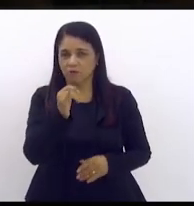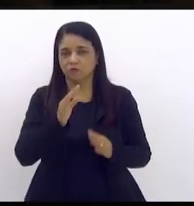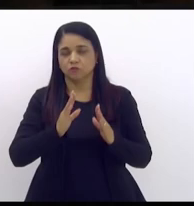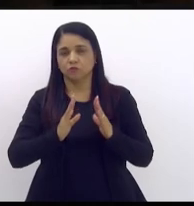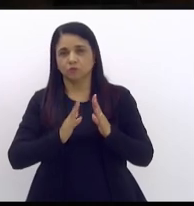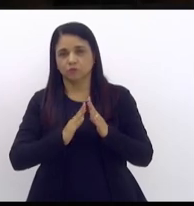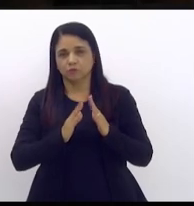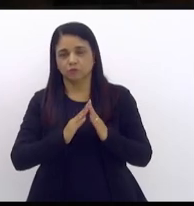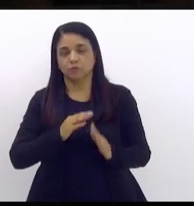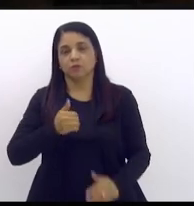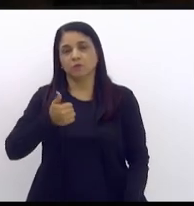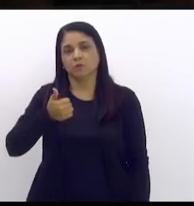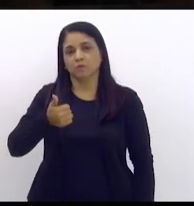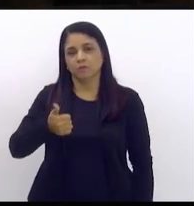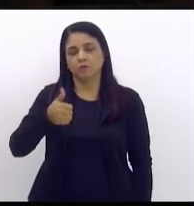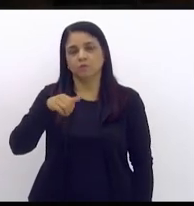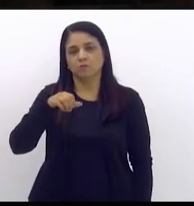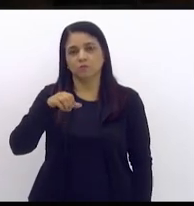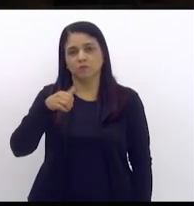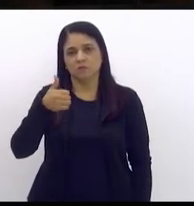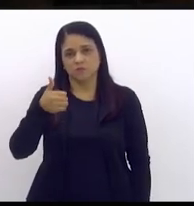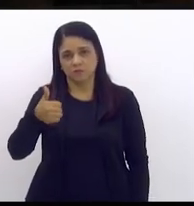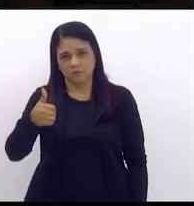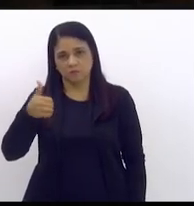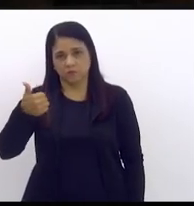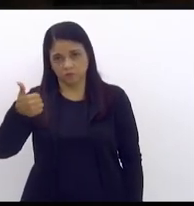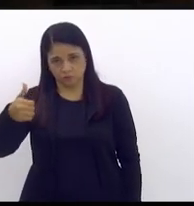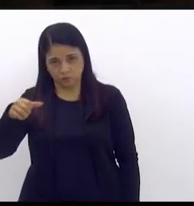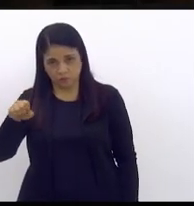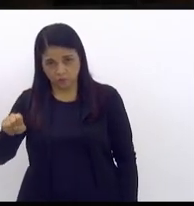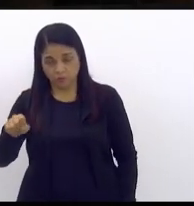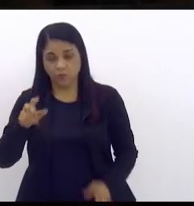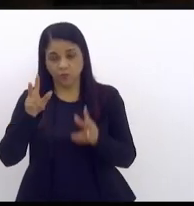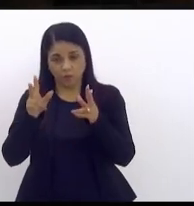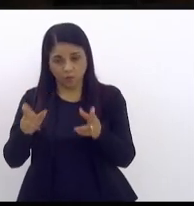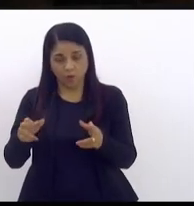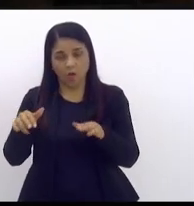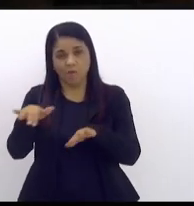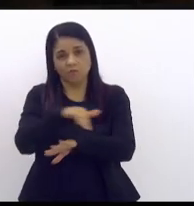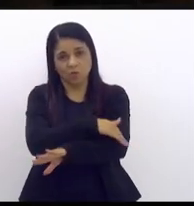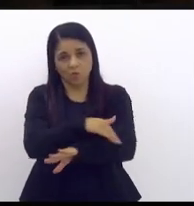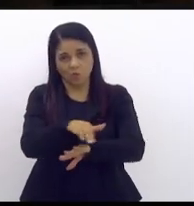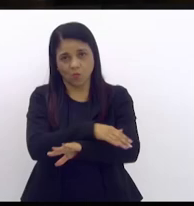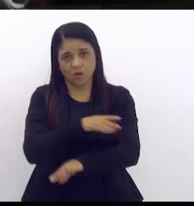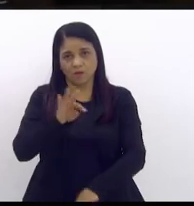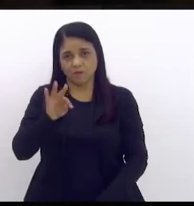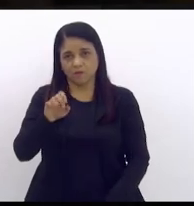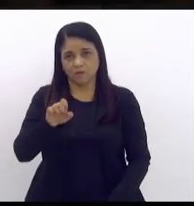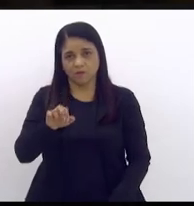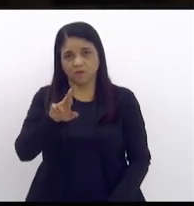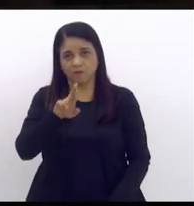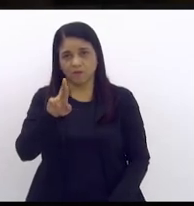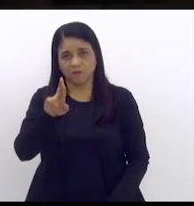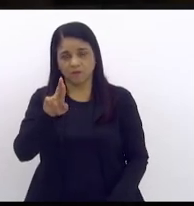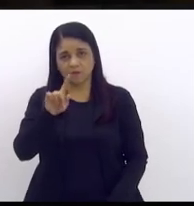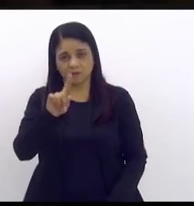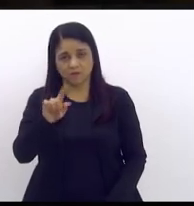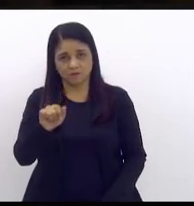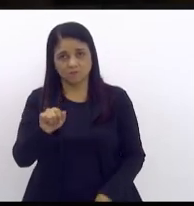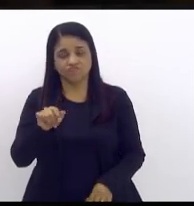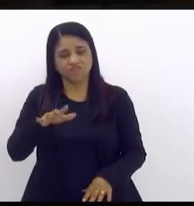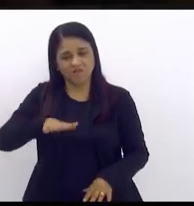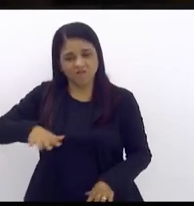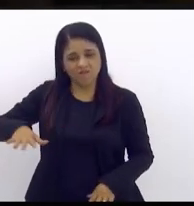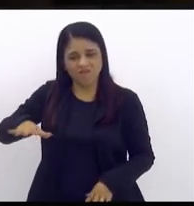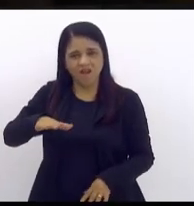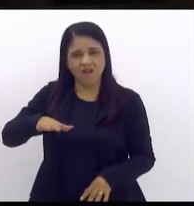servidão 1118 da Rua Tereza, que também está nesse mesmo conjunto de obras da Rua Tereza, que envolve várias áreas ali